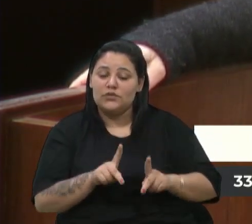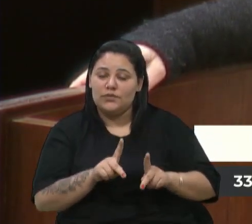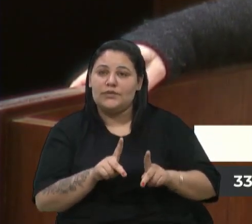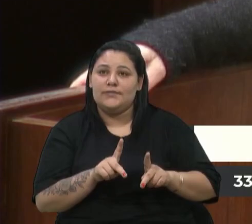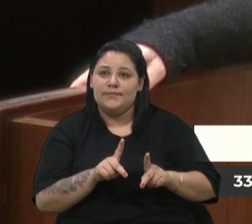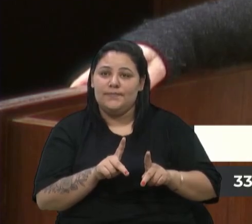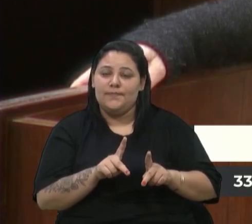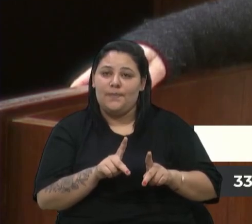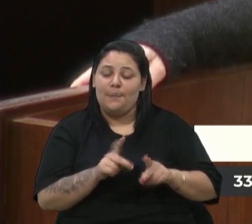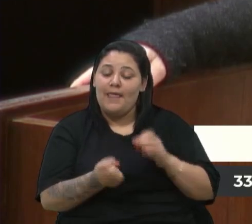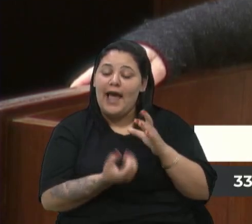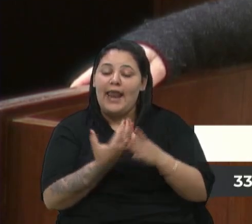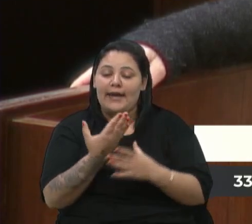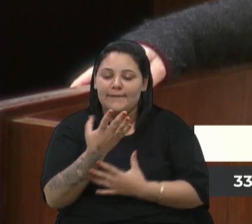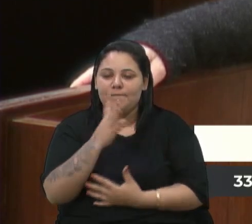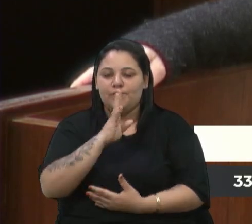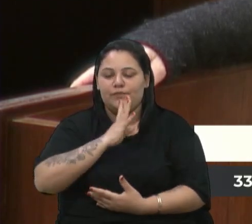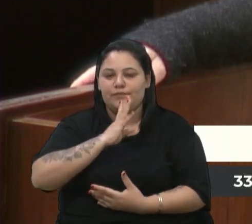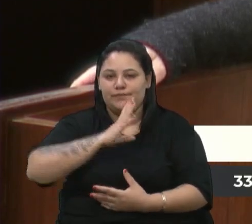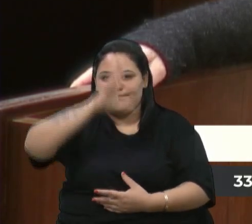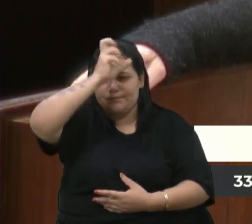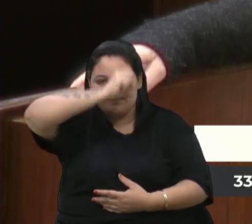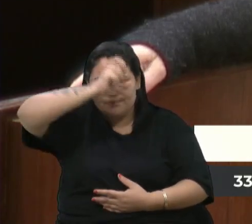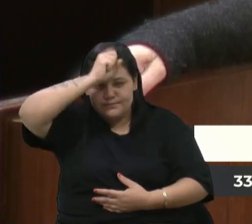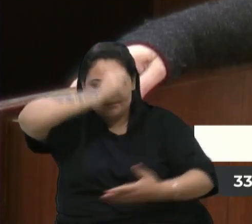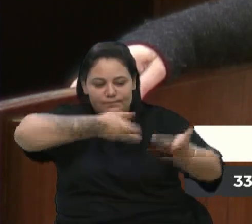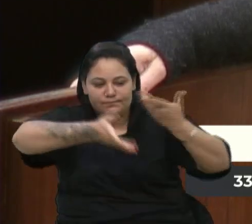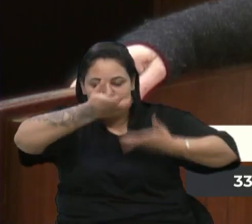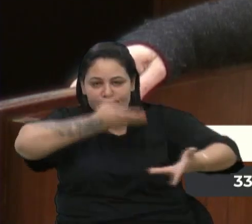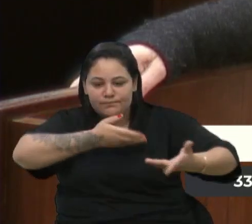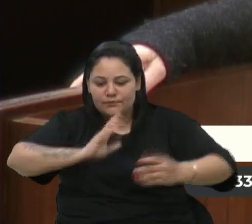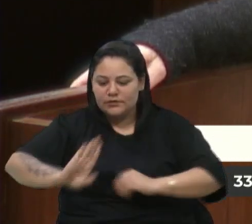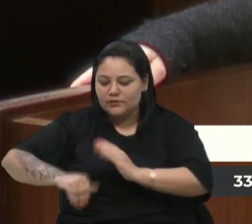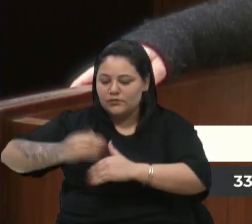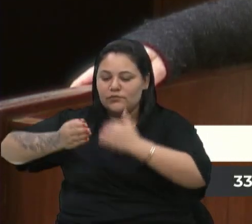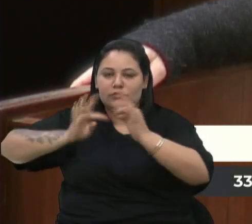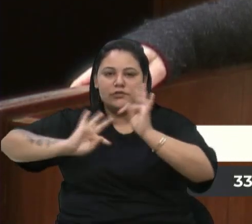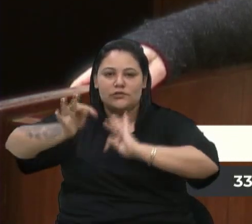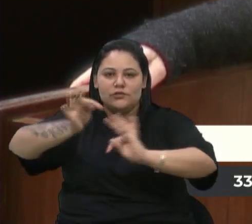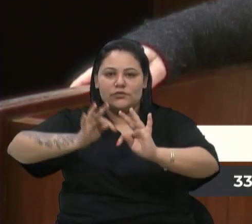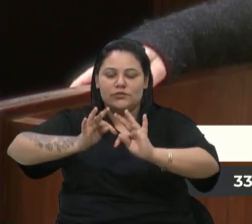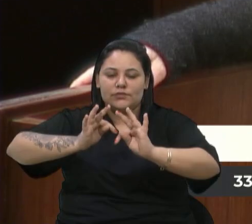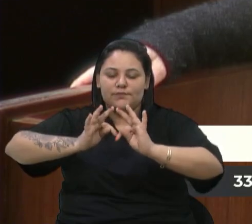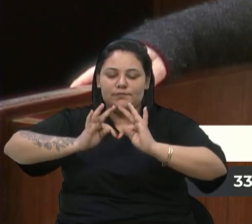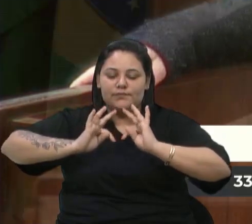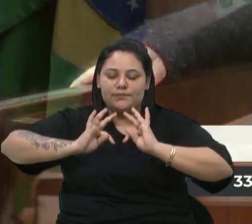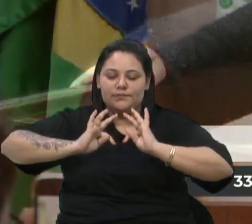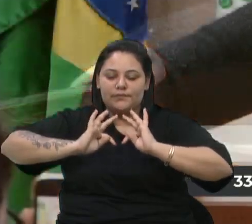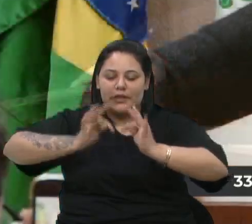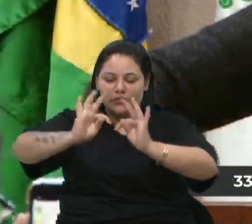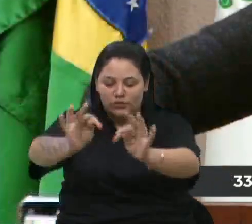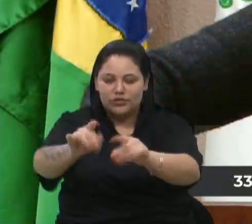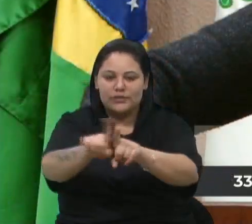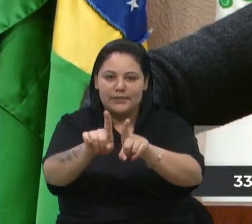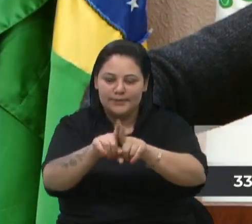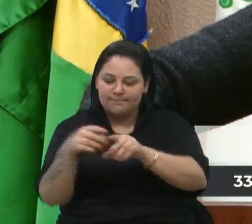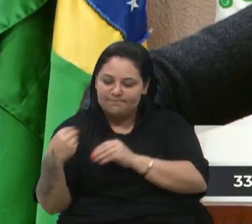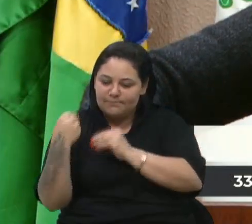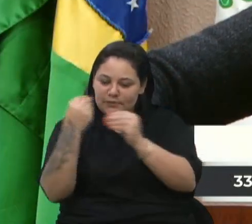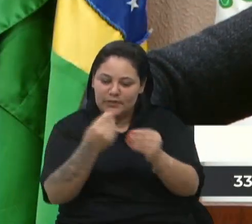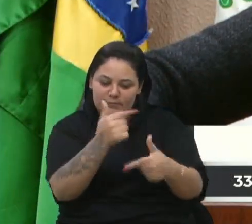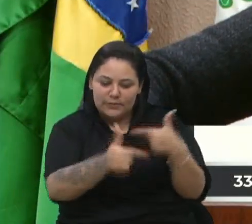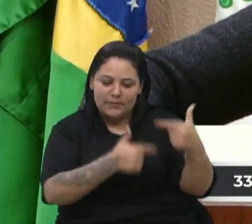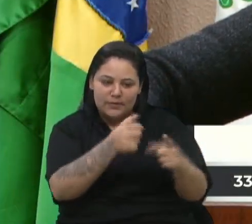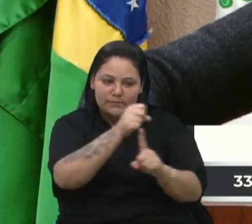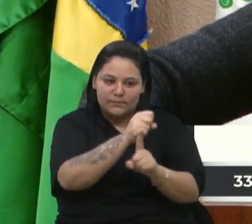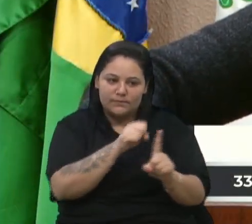produção de conhecimento, a questão do desenvolvimento tecnológico, da prestação de serviços à